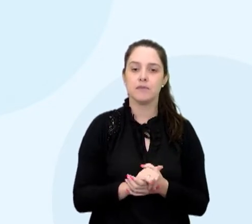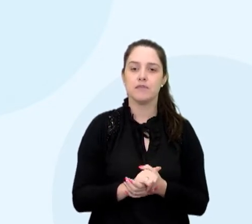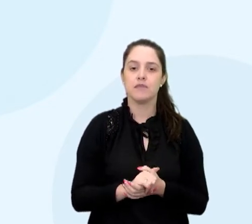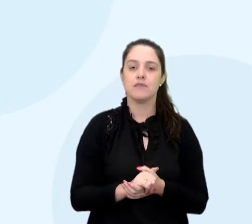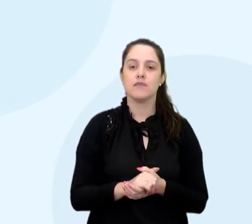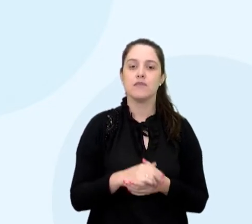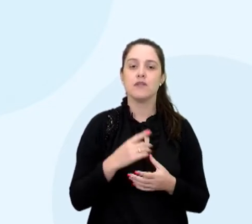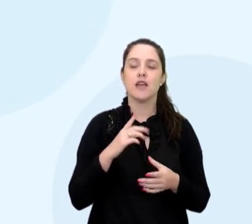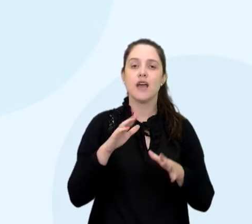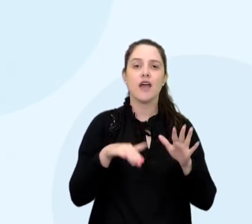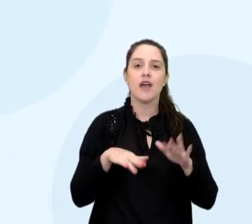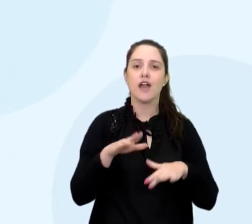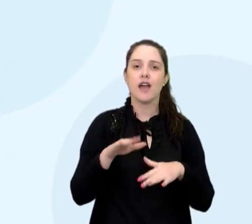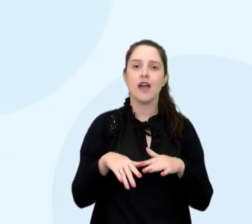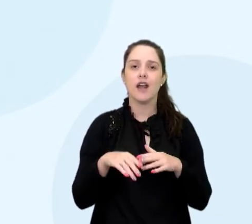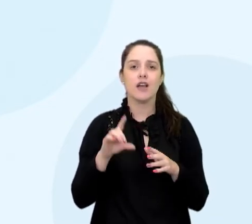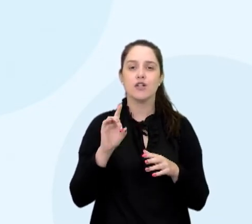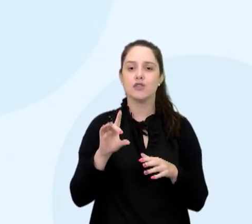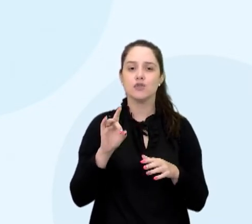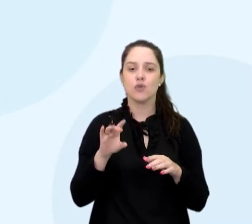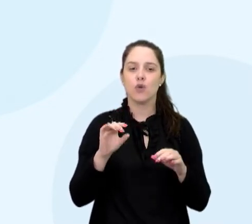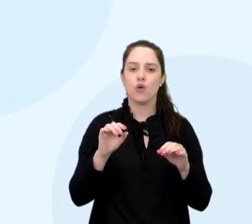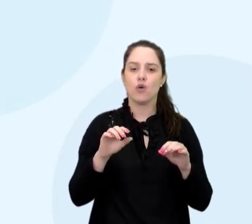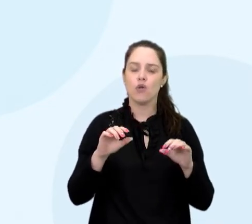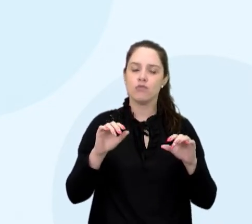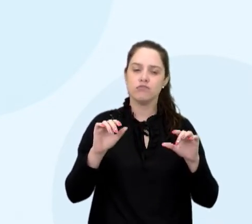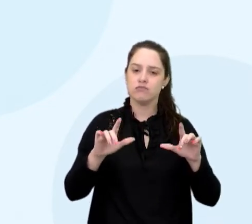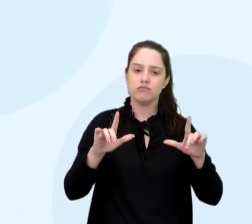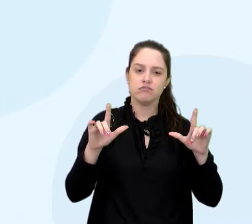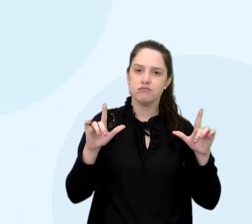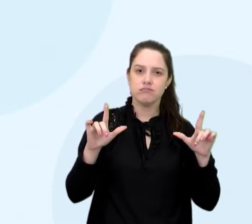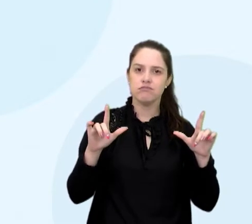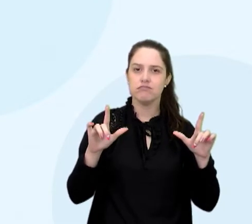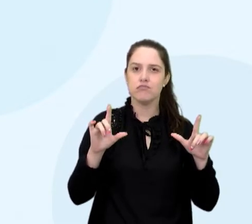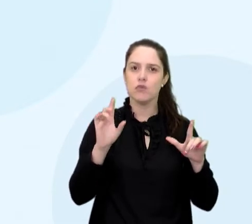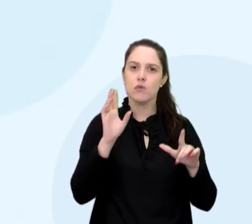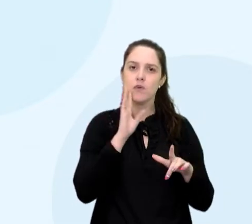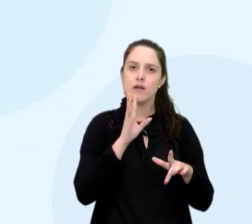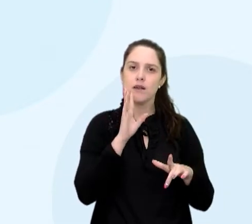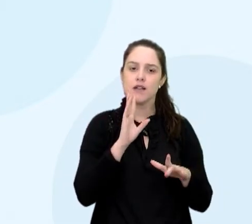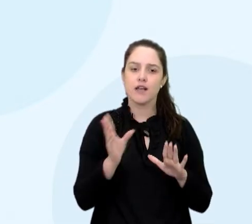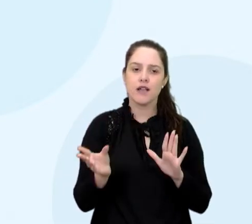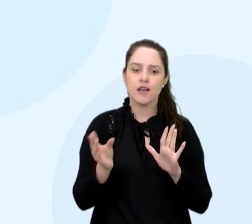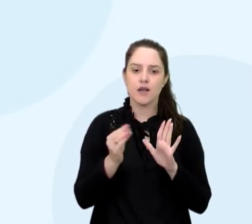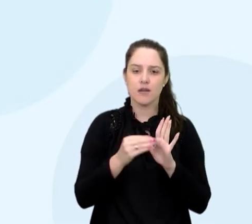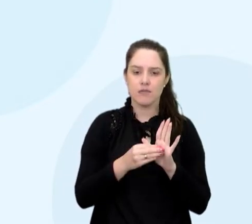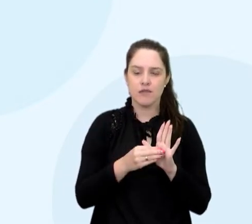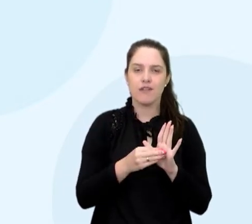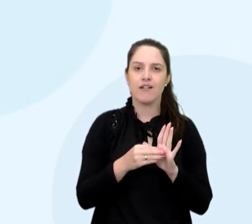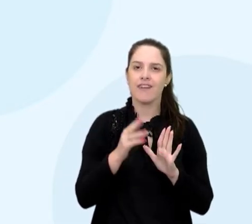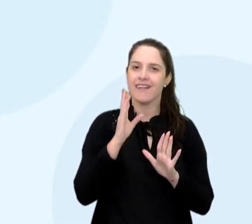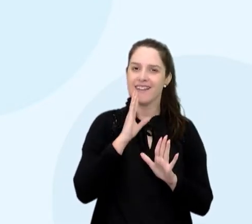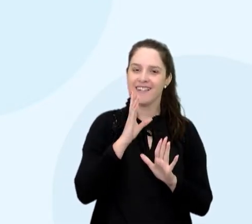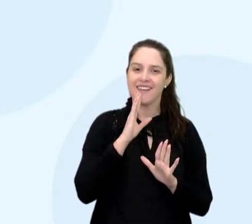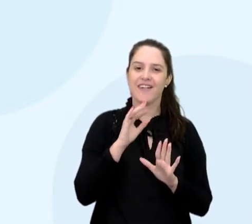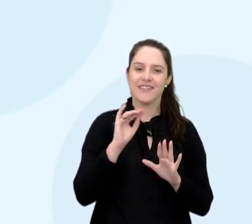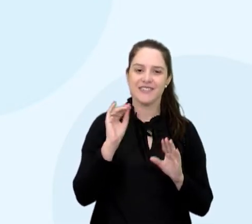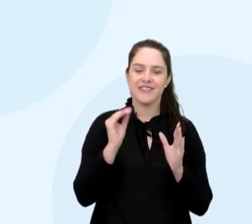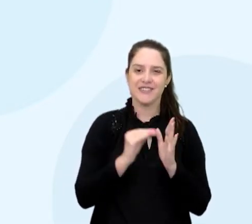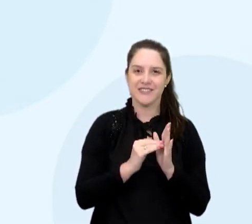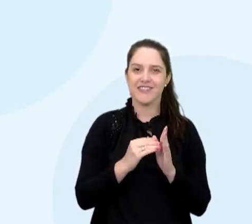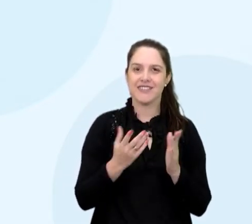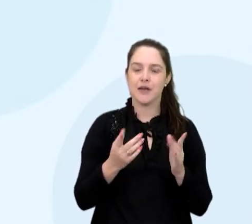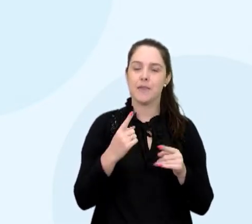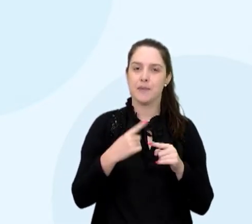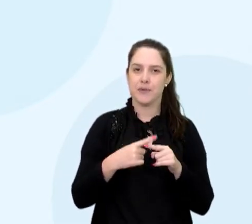ó, que exagero, gente, foi só uma árvore. E olha que... O legal é que você colocou no passado, né? Foi só uma árvore. Por quê? Porque,